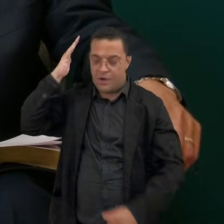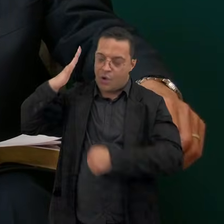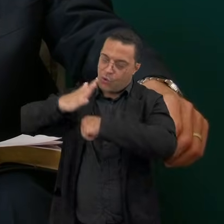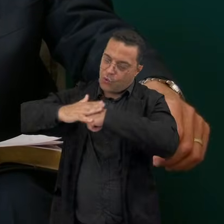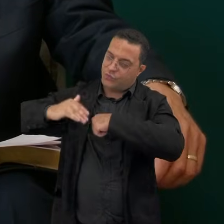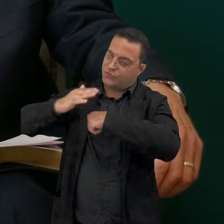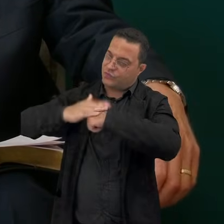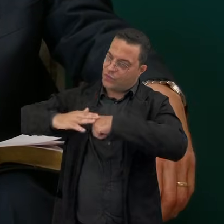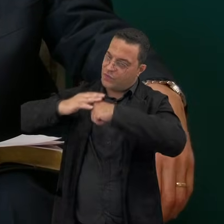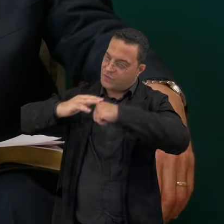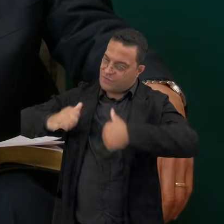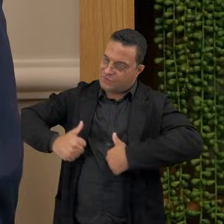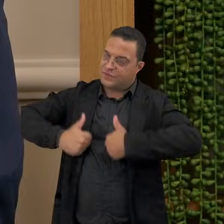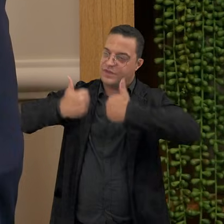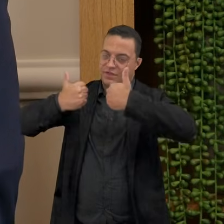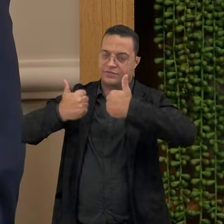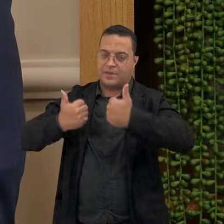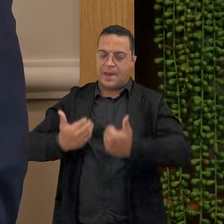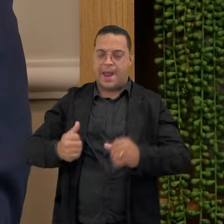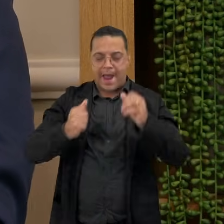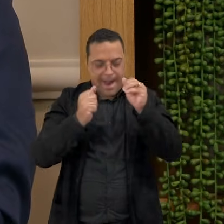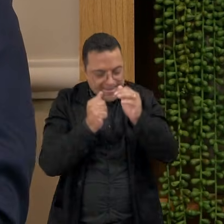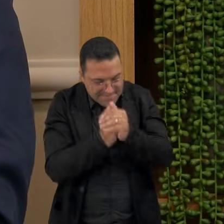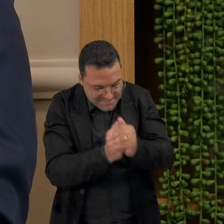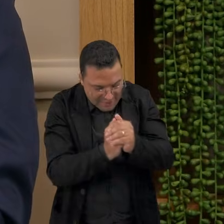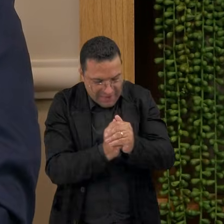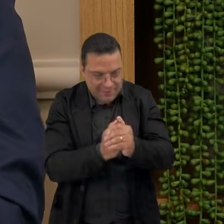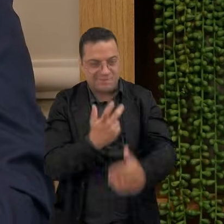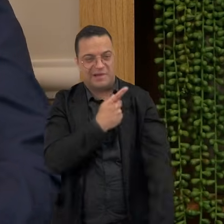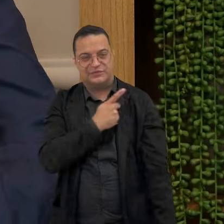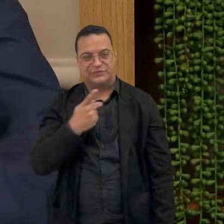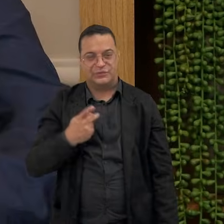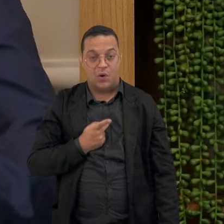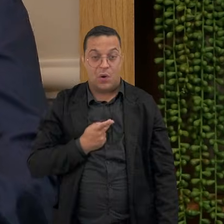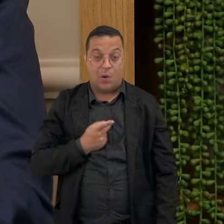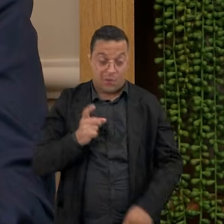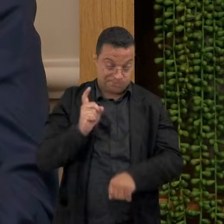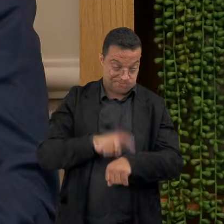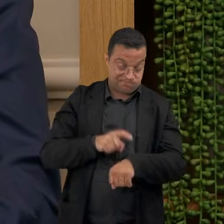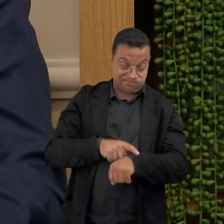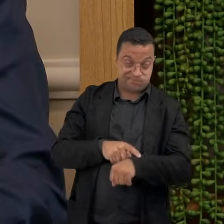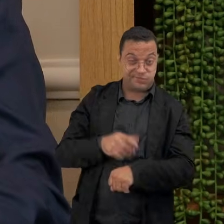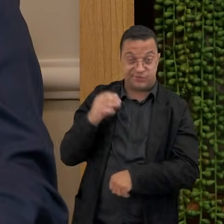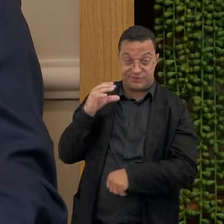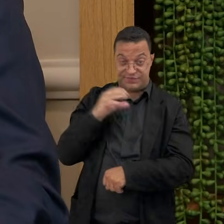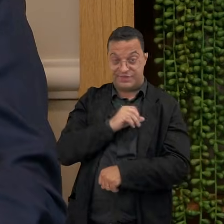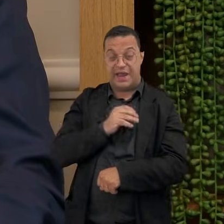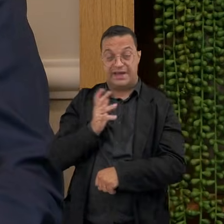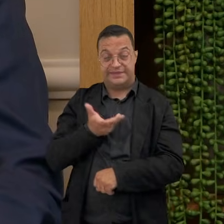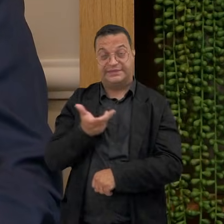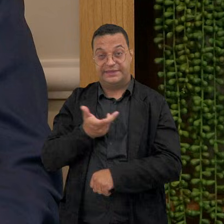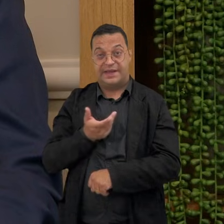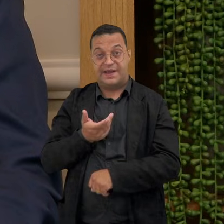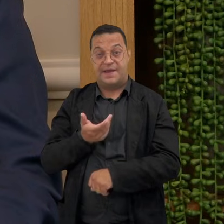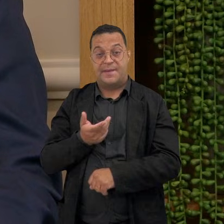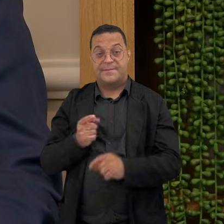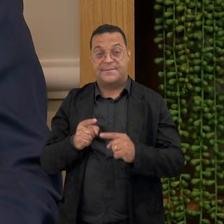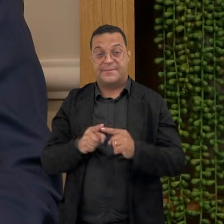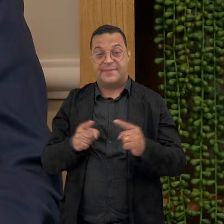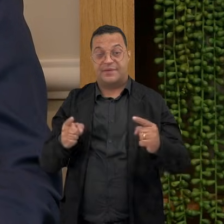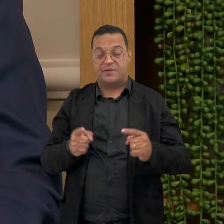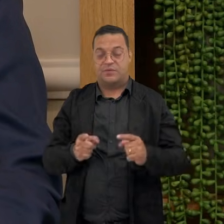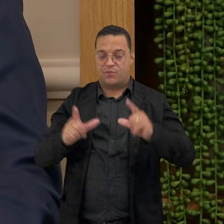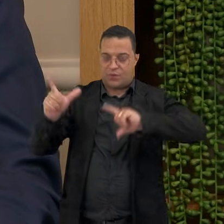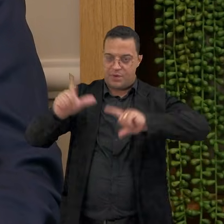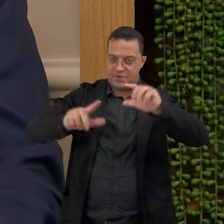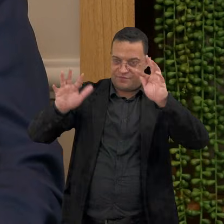e nos edifica. Amém, Pastor Fernando. Por causa do nosso tempo, infelizmente vamos encerrar esse episódio, mas eu agradeço mais uma